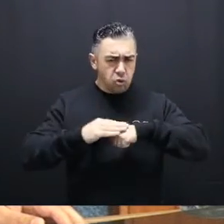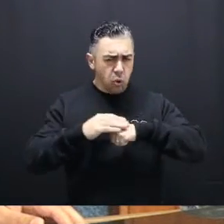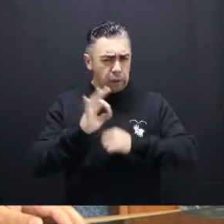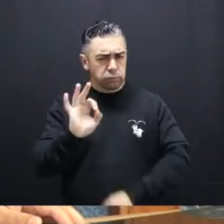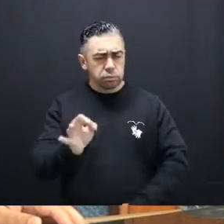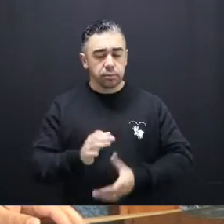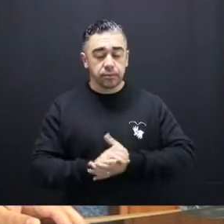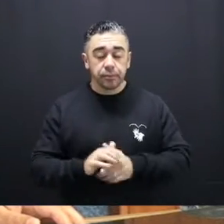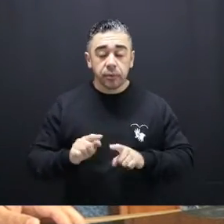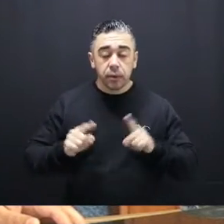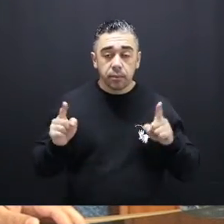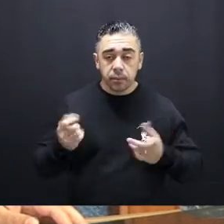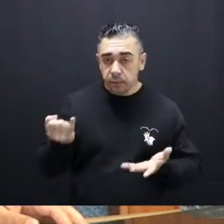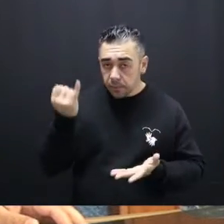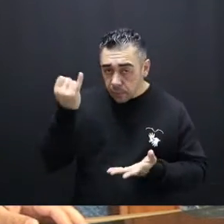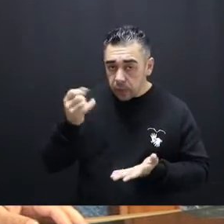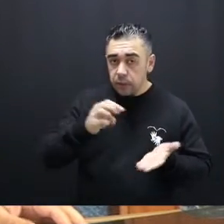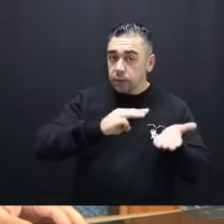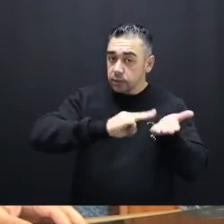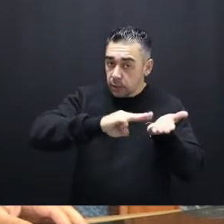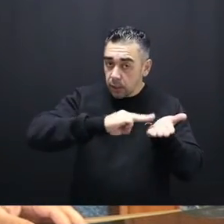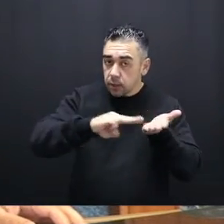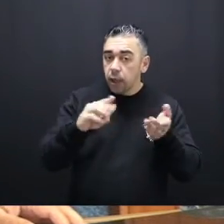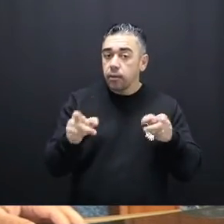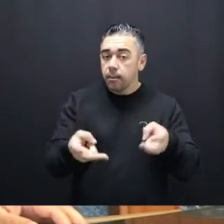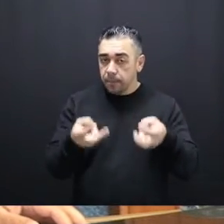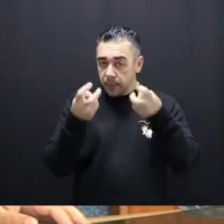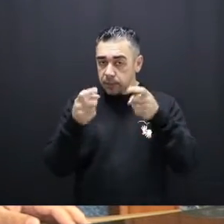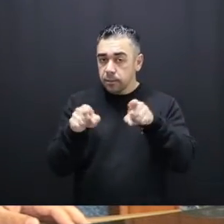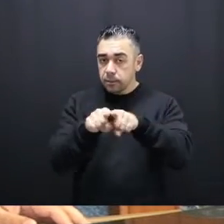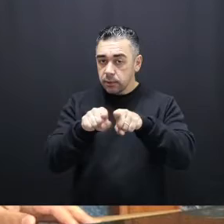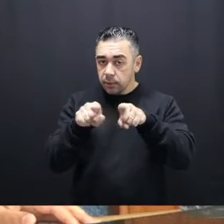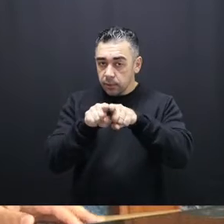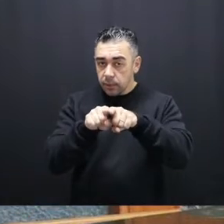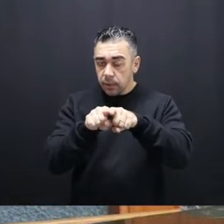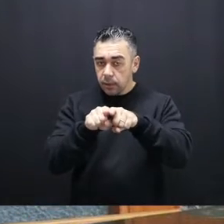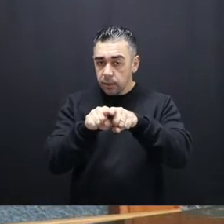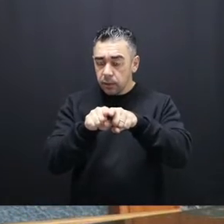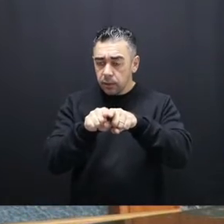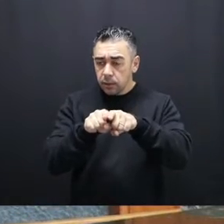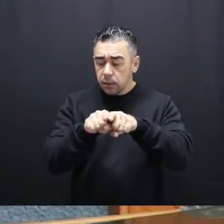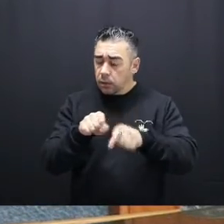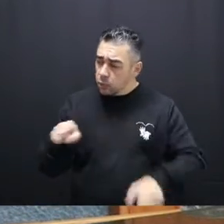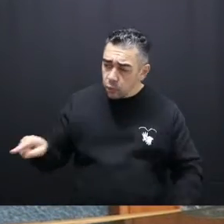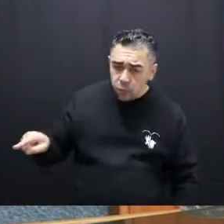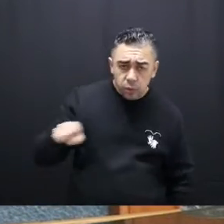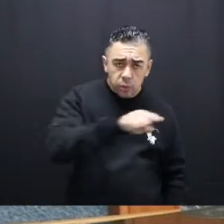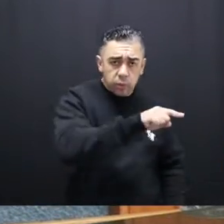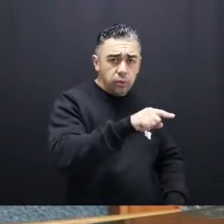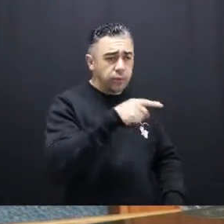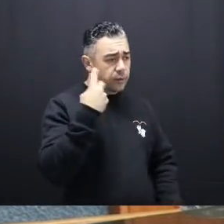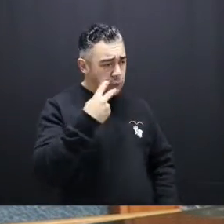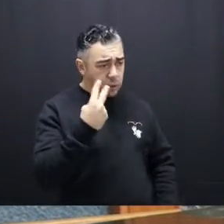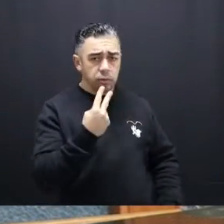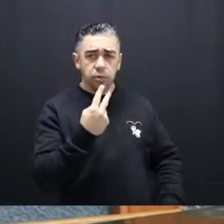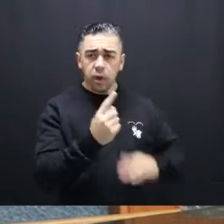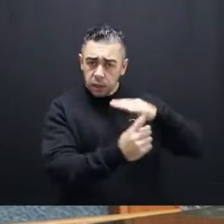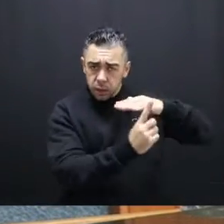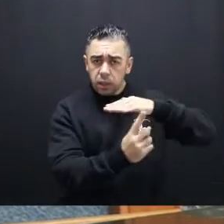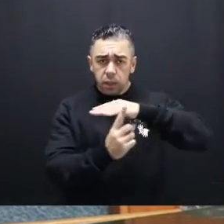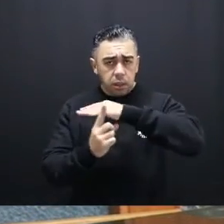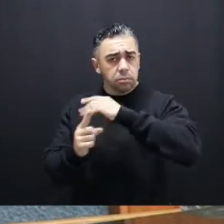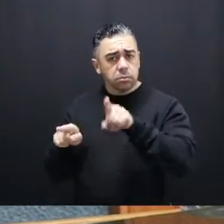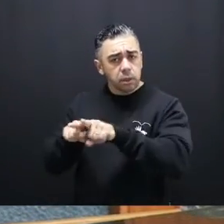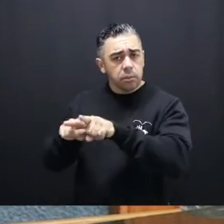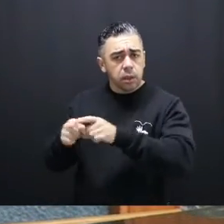mas é importante que o secretário também perceba isso é atenda todos aqui dessa casa ver mais